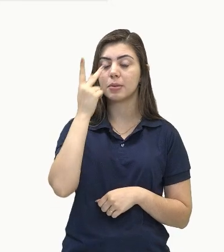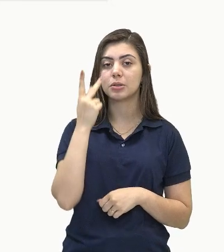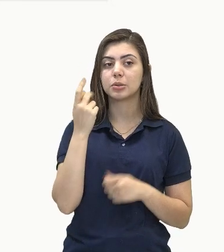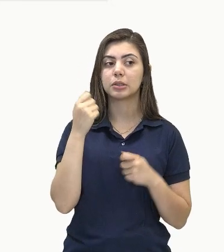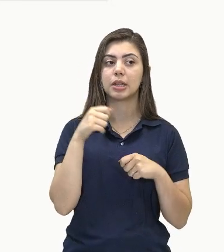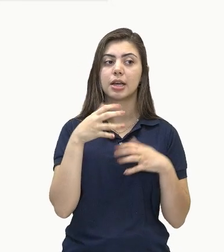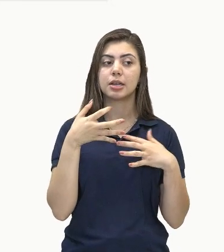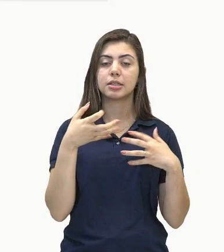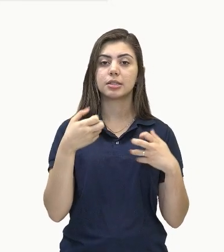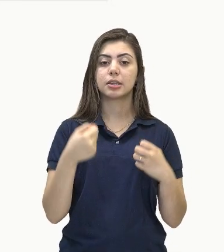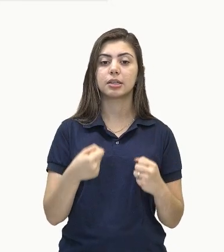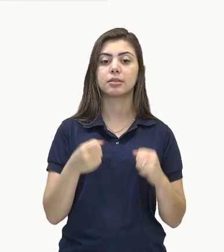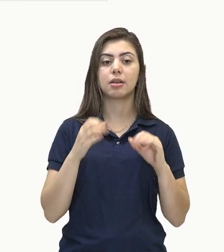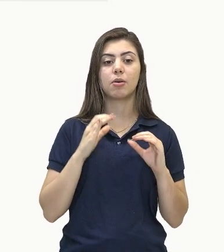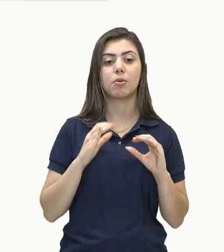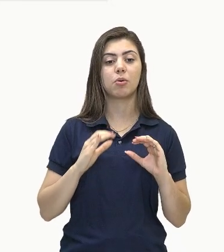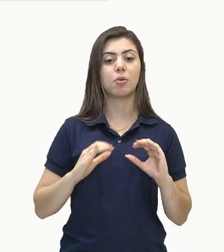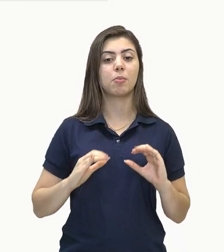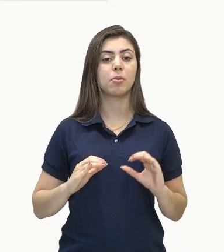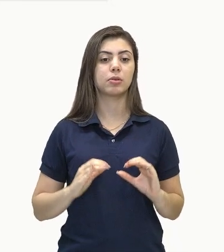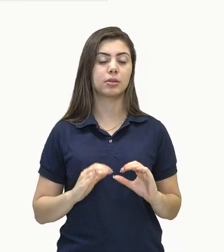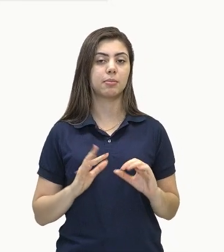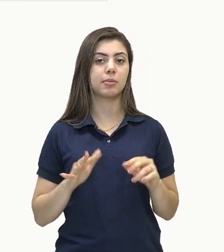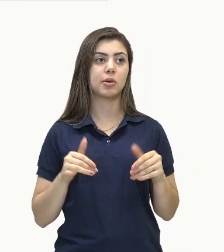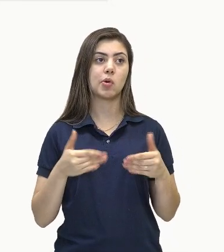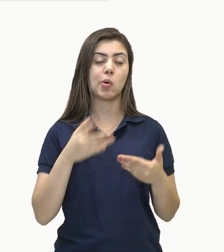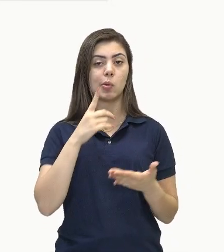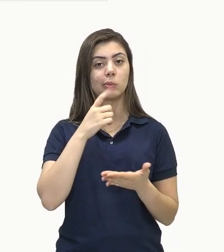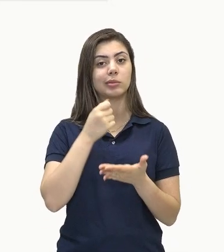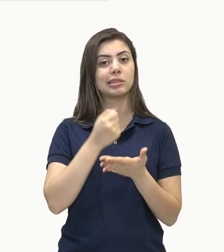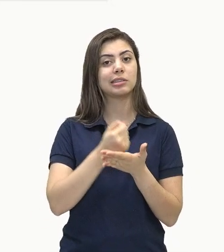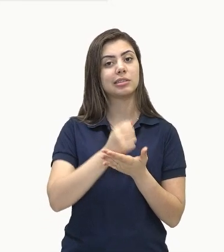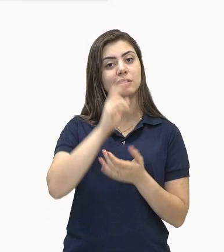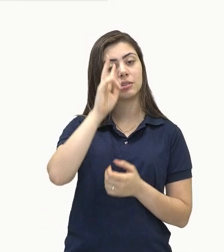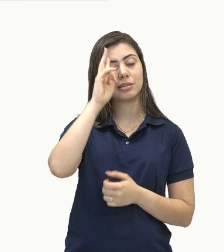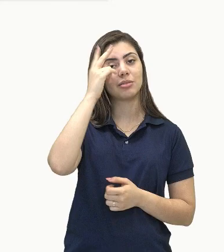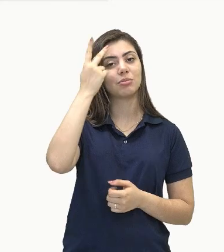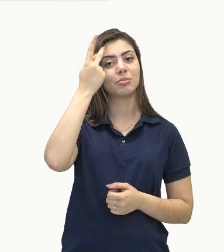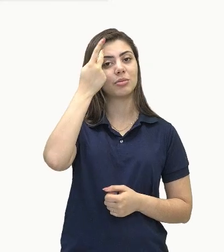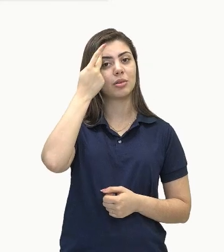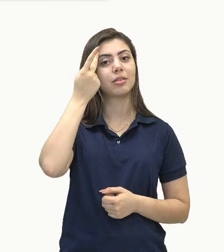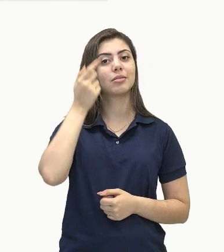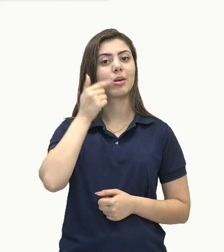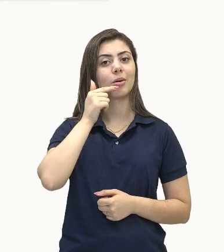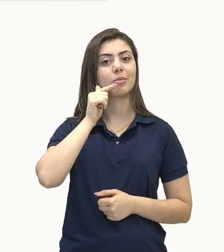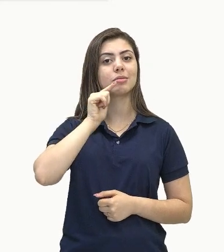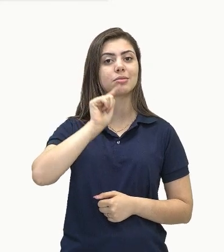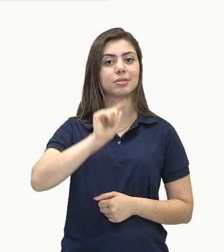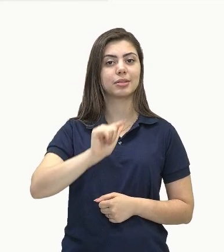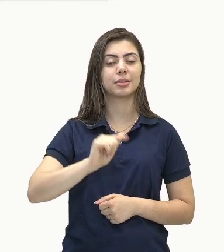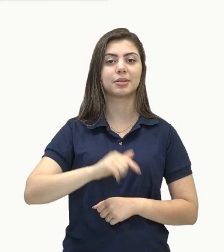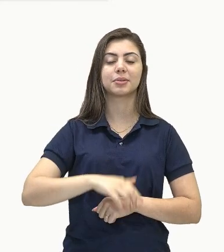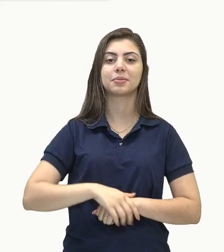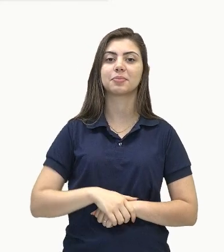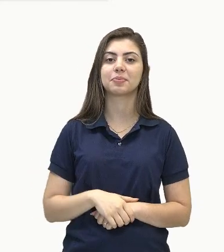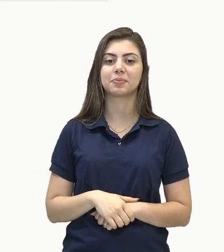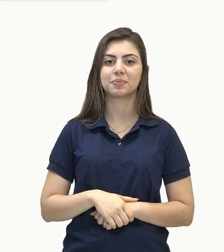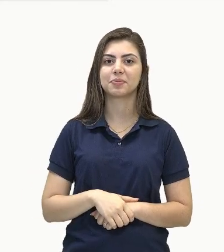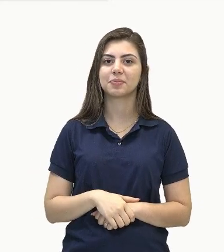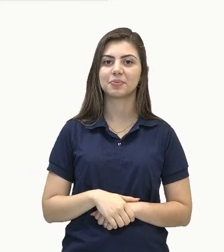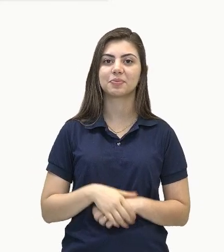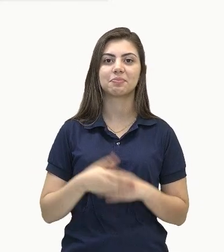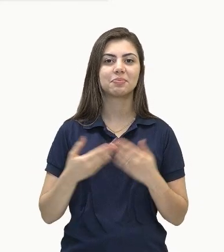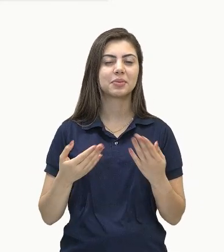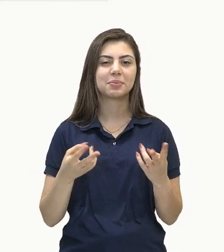adotar um comportamento ou ainda a tomar uma decisão. Então veja